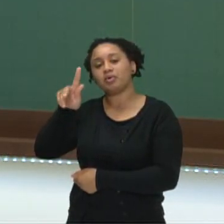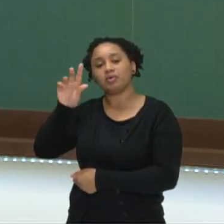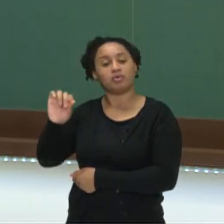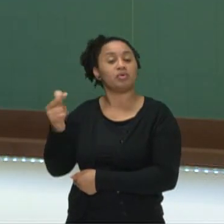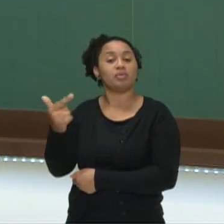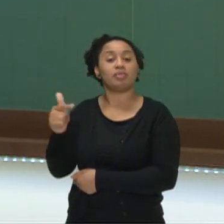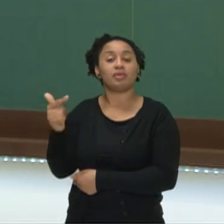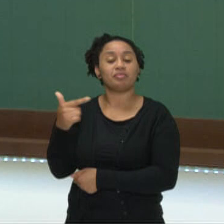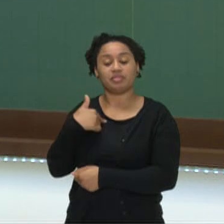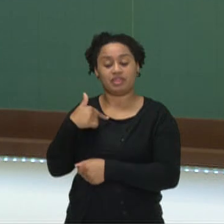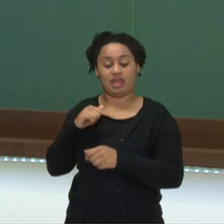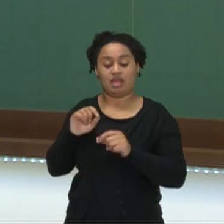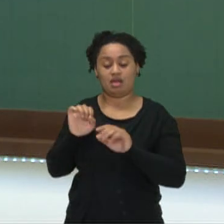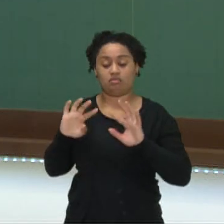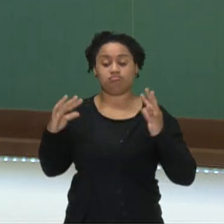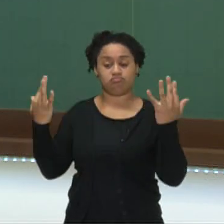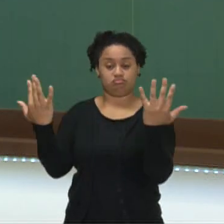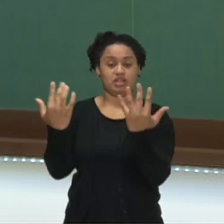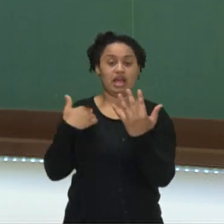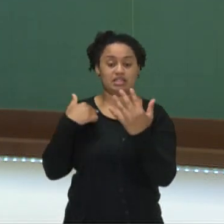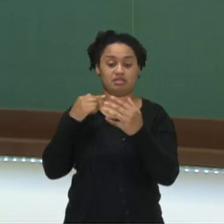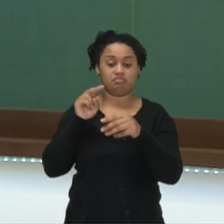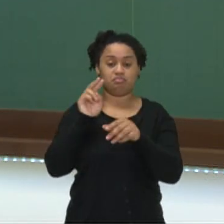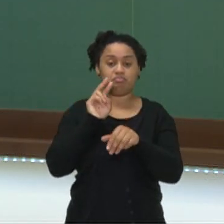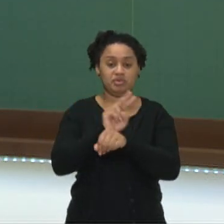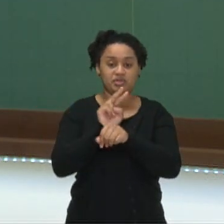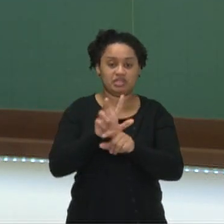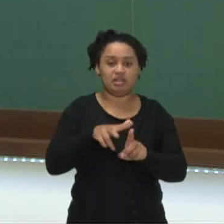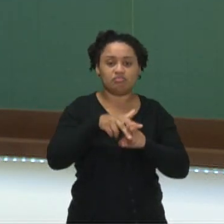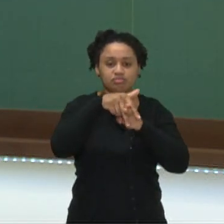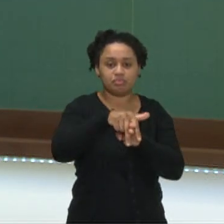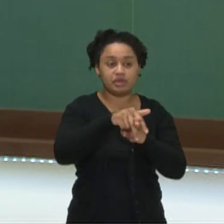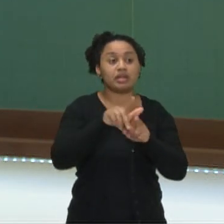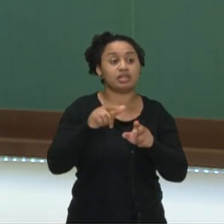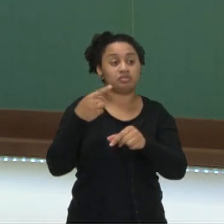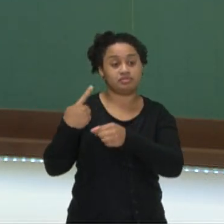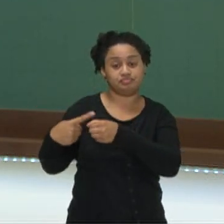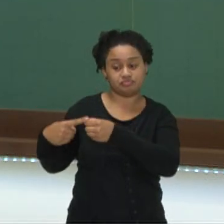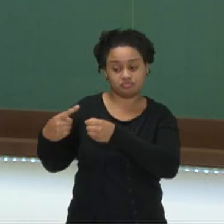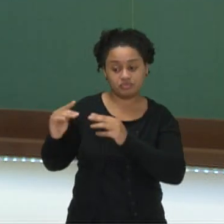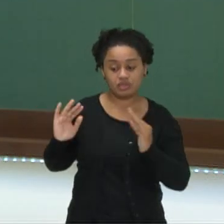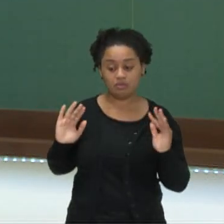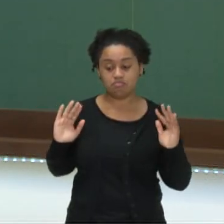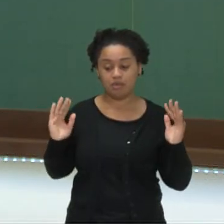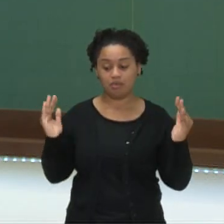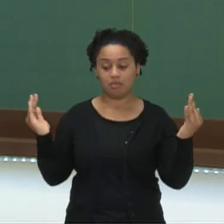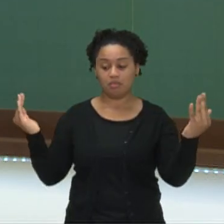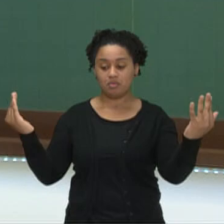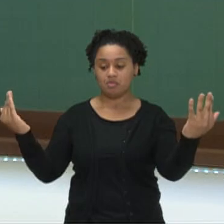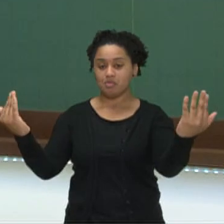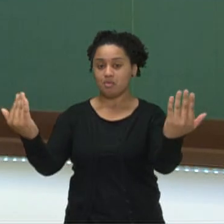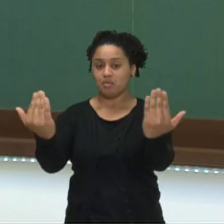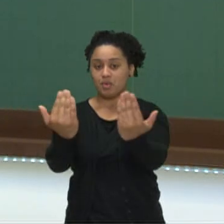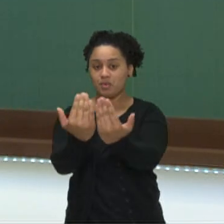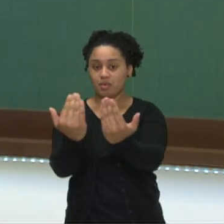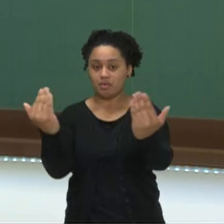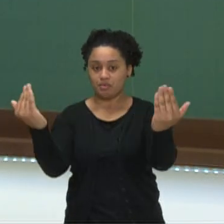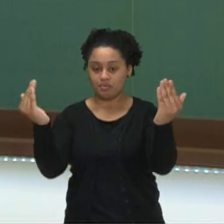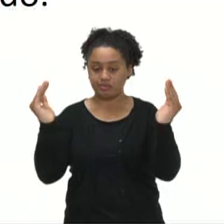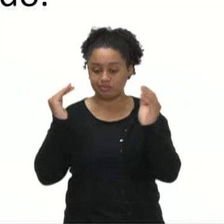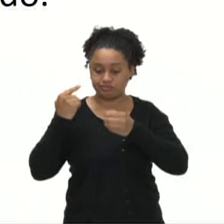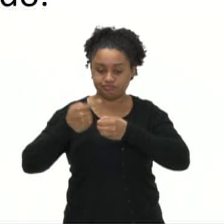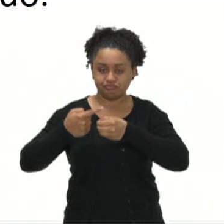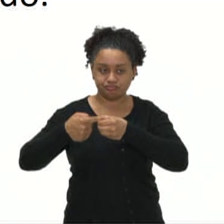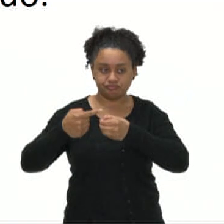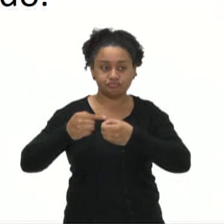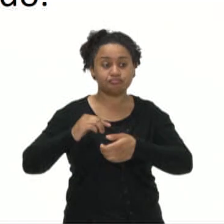protegendo. Então essas cidades elas vão ser fortificadas, geralmente vão ser muradas. Entenderam a lógica? Né? E